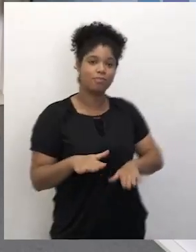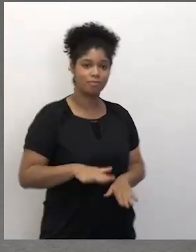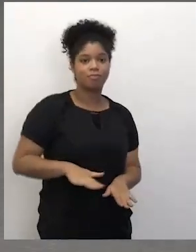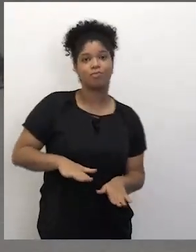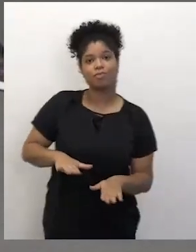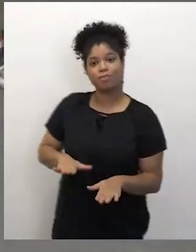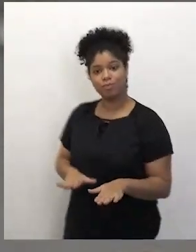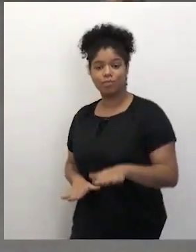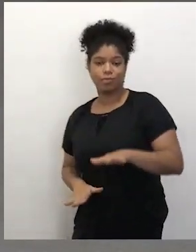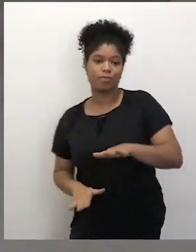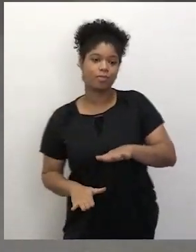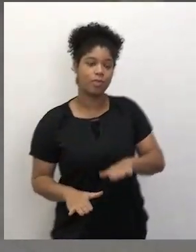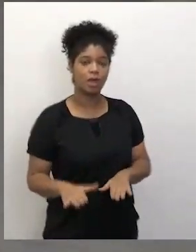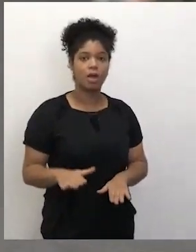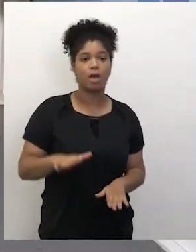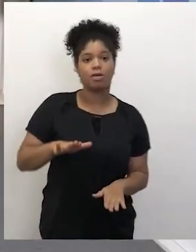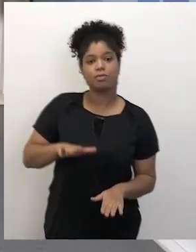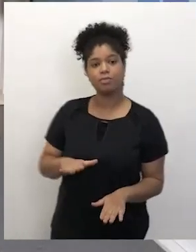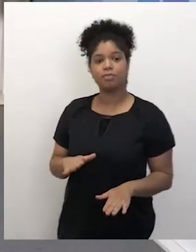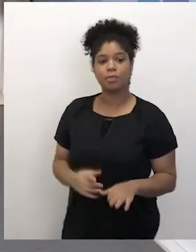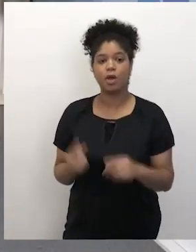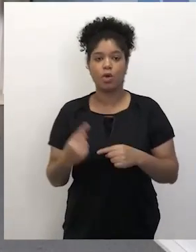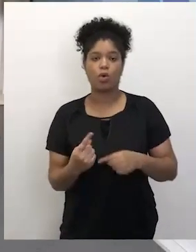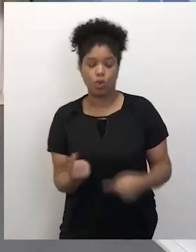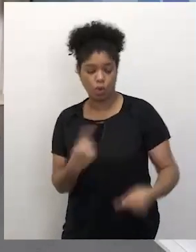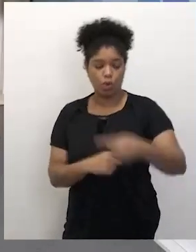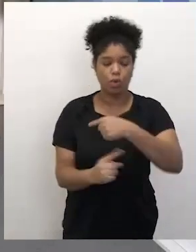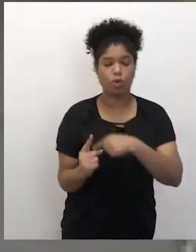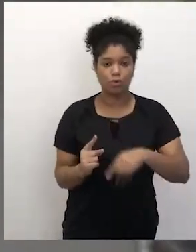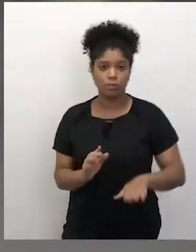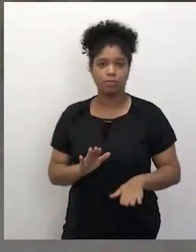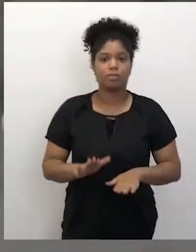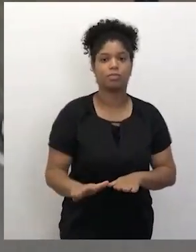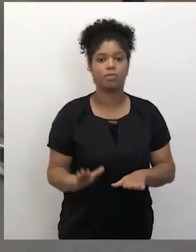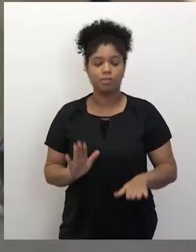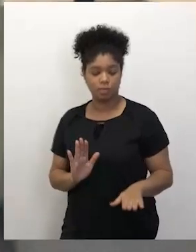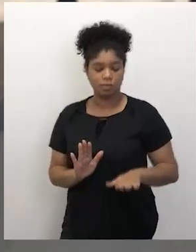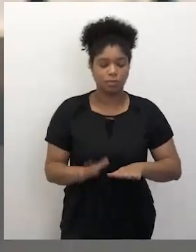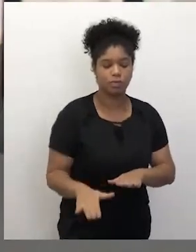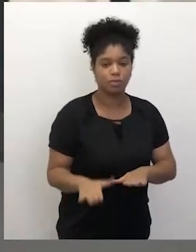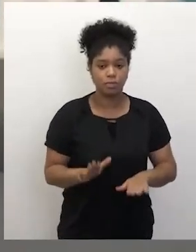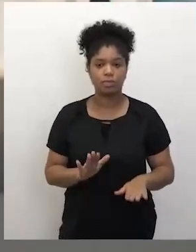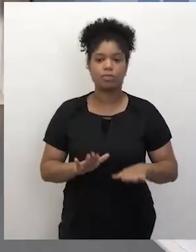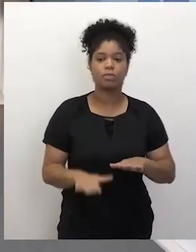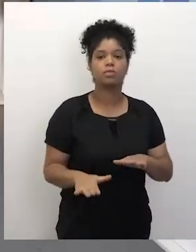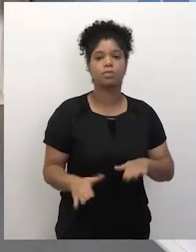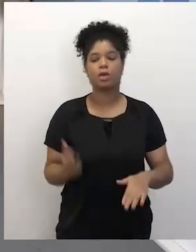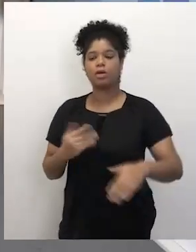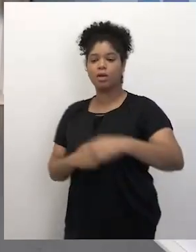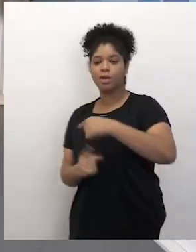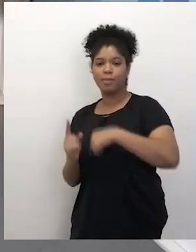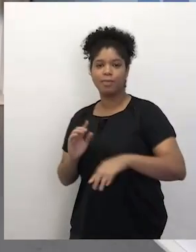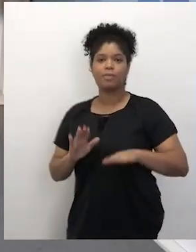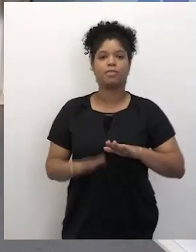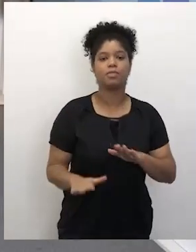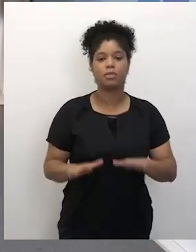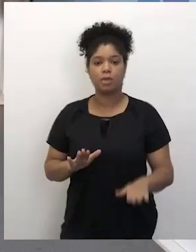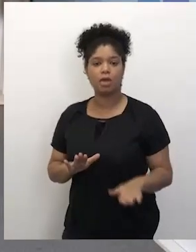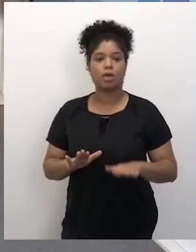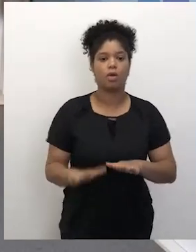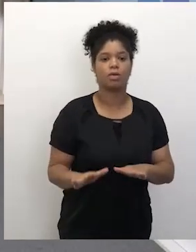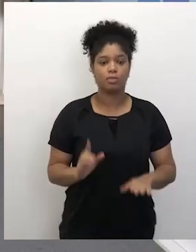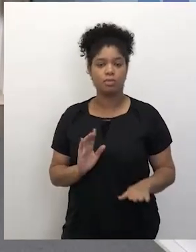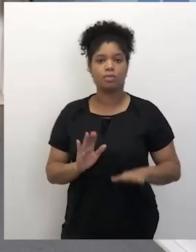Prepara pro da viradinha. E cai. para pra girar